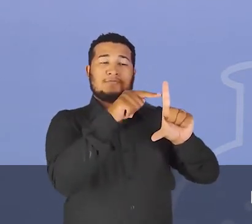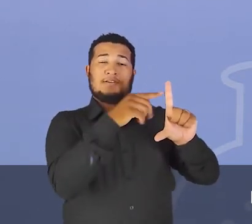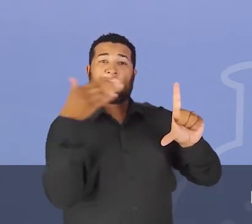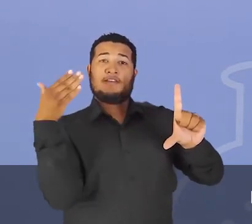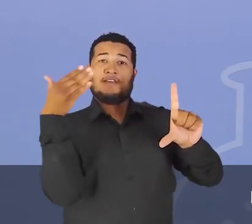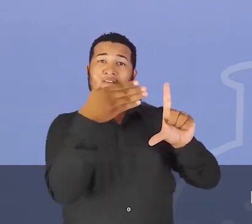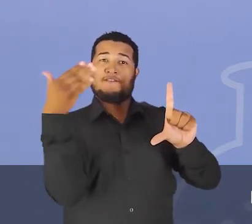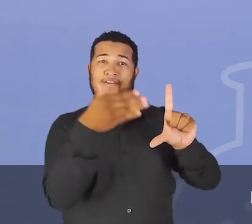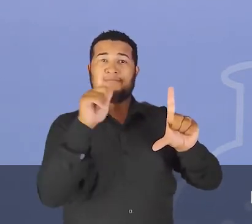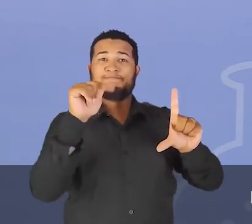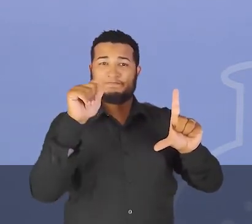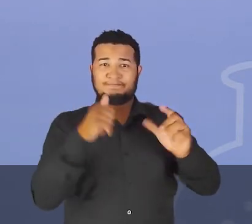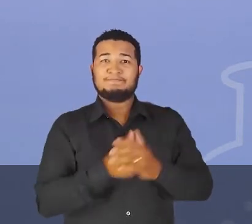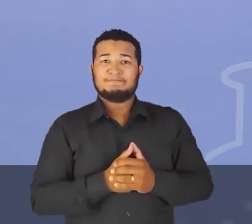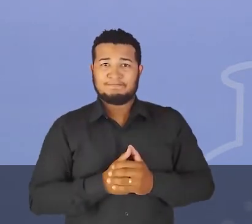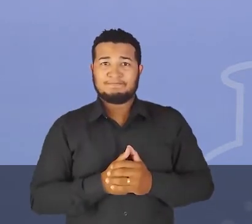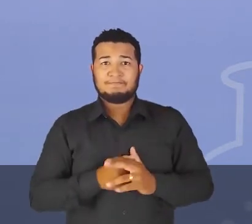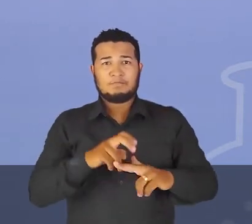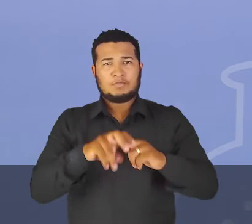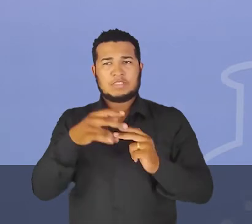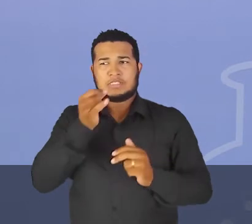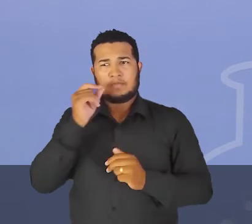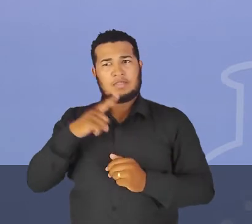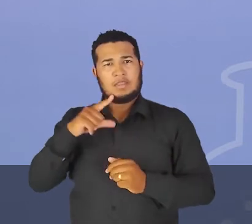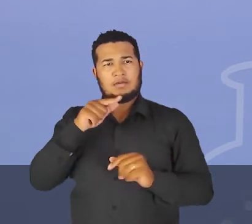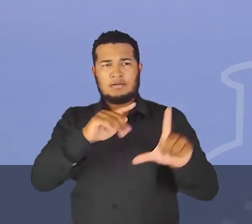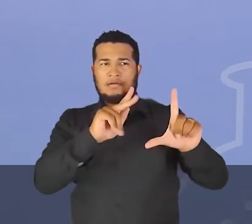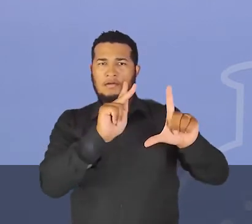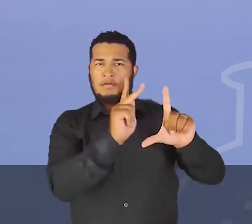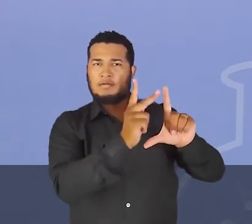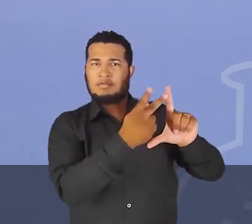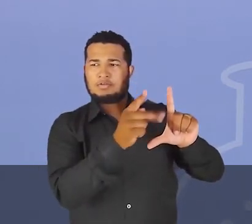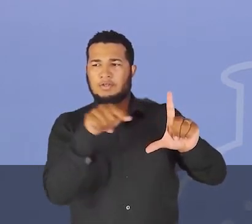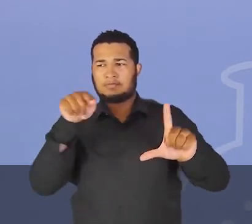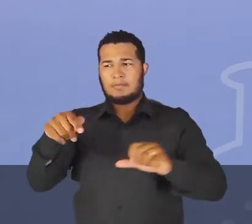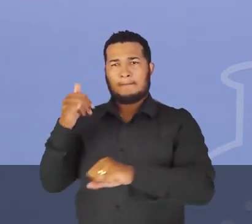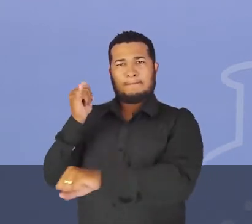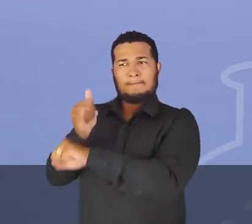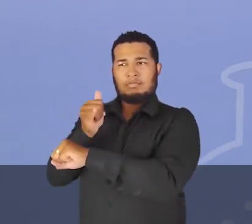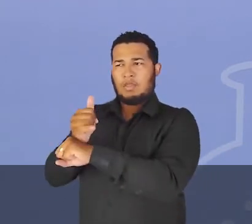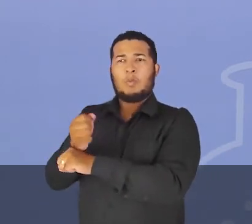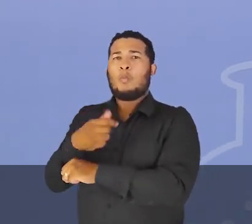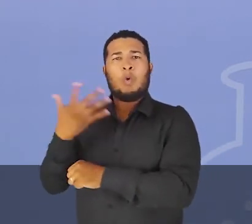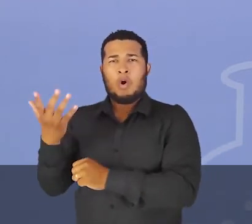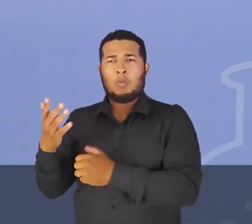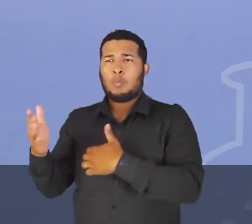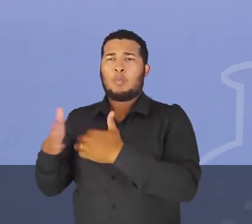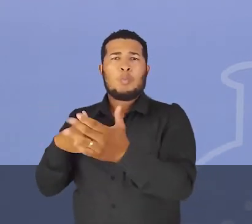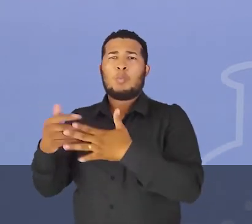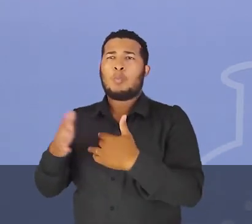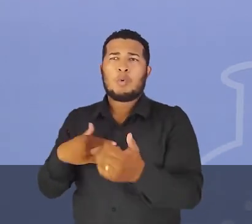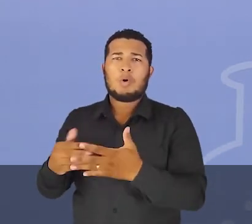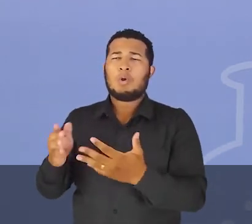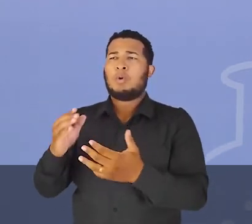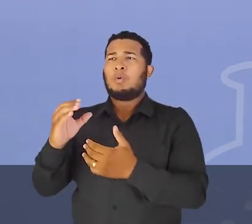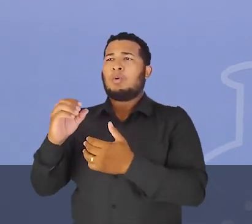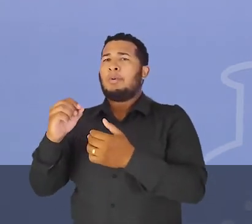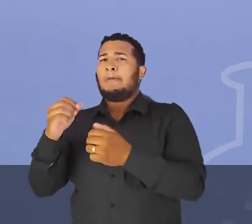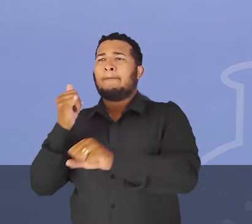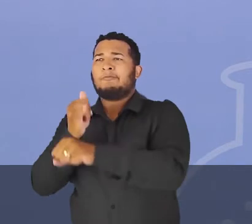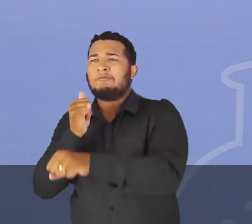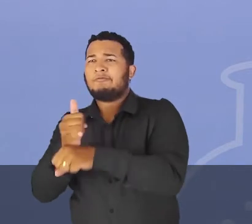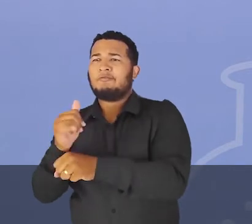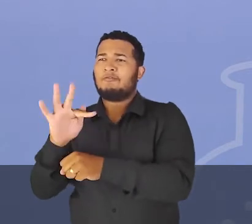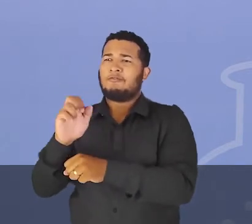os metais do outro lado. Então, quando eu pego o hidrogênio de um lado e os metais, quais metais? Todos, prata, ferro,